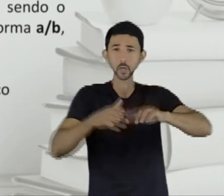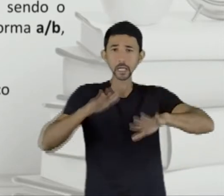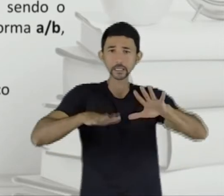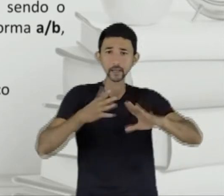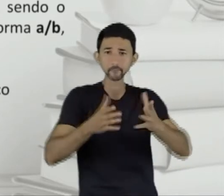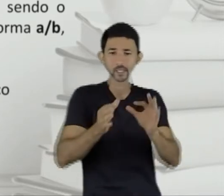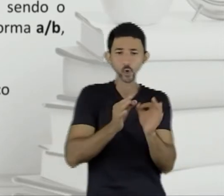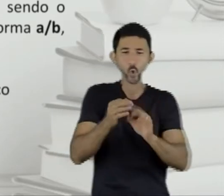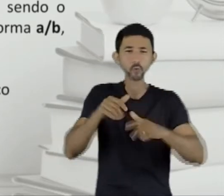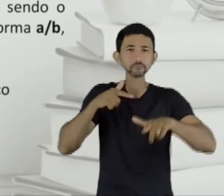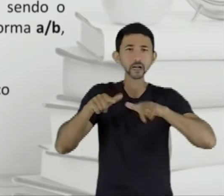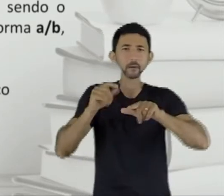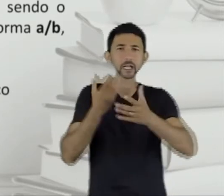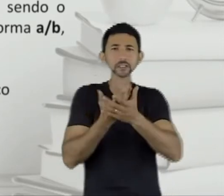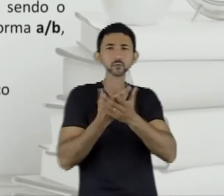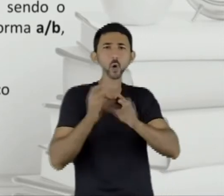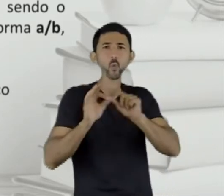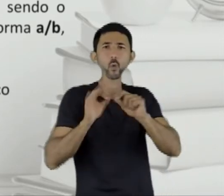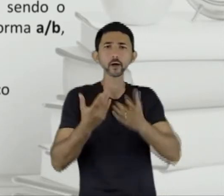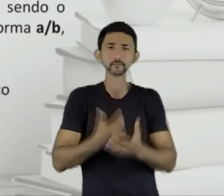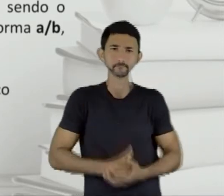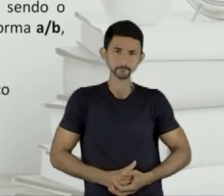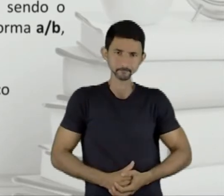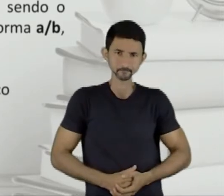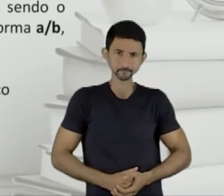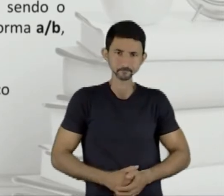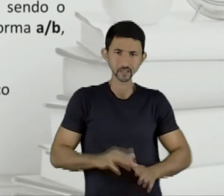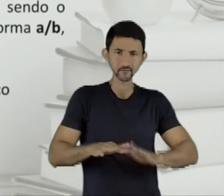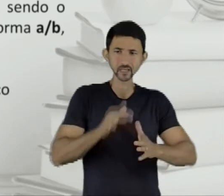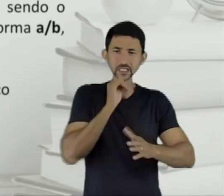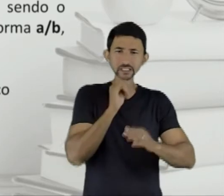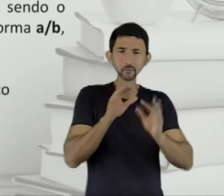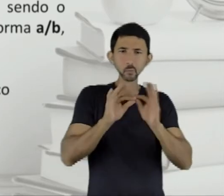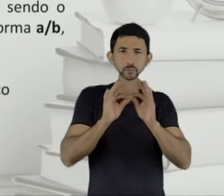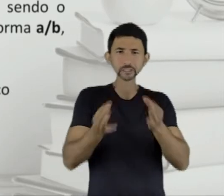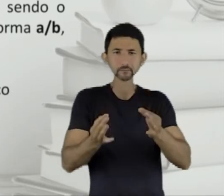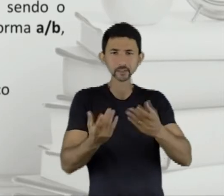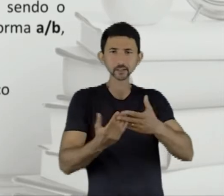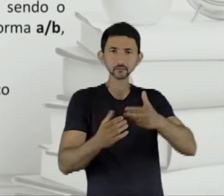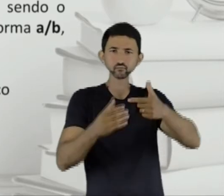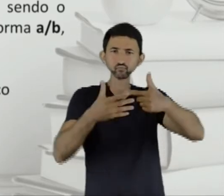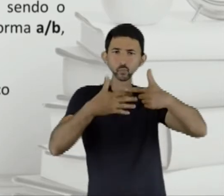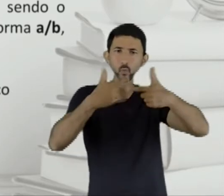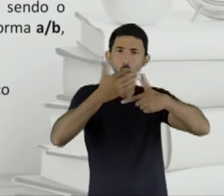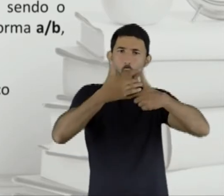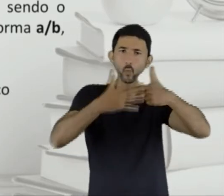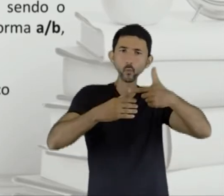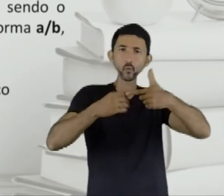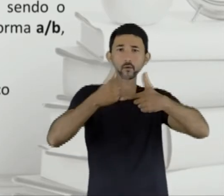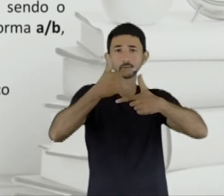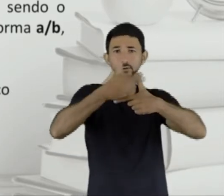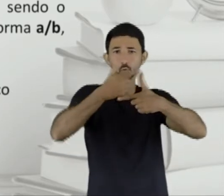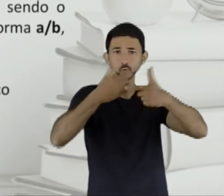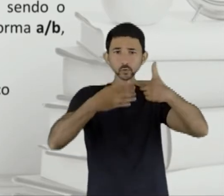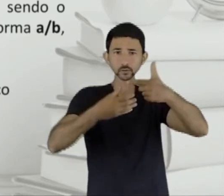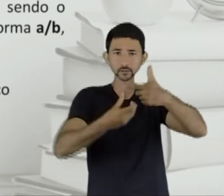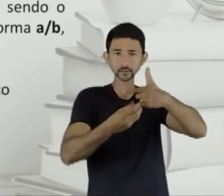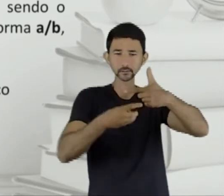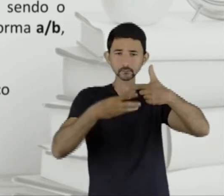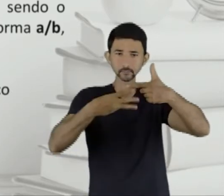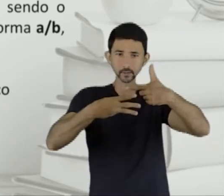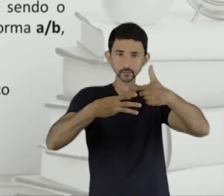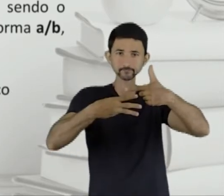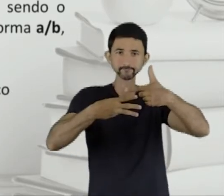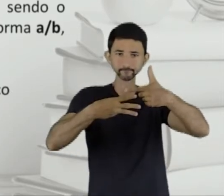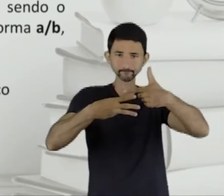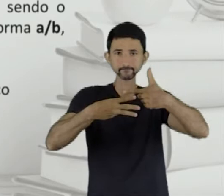como você está trabalhando, às vezes você fala assim, dá para simplificar. E você simplificando chega ao 2/3, não é isso? Então